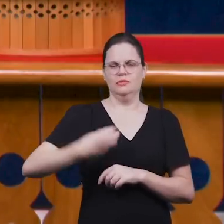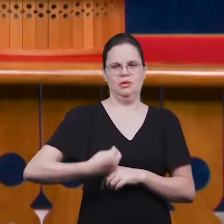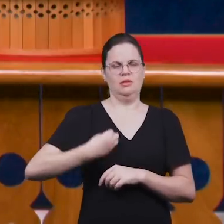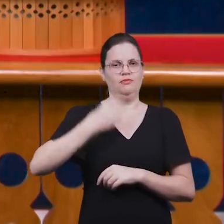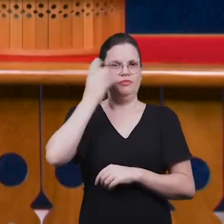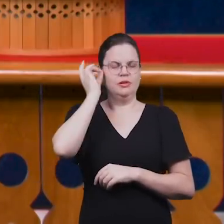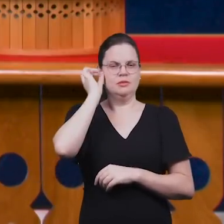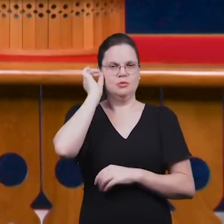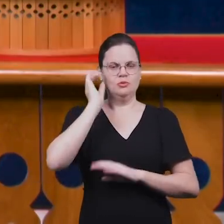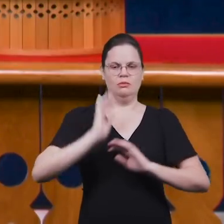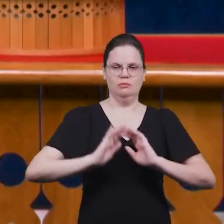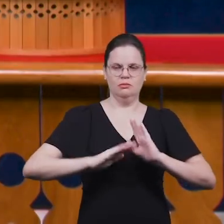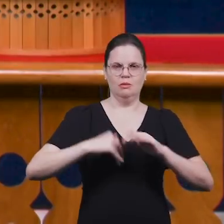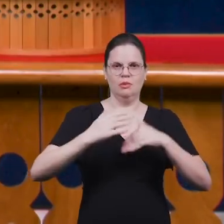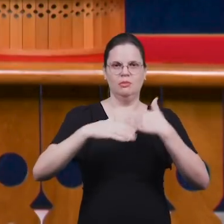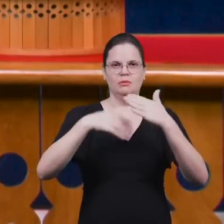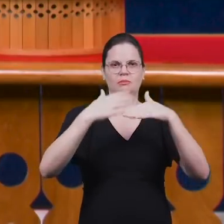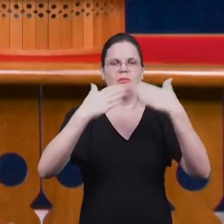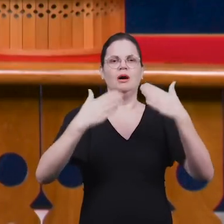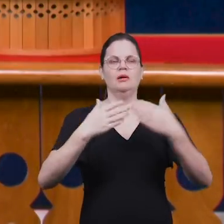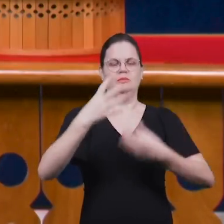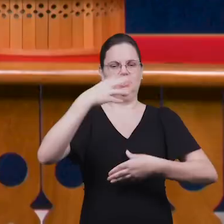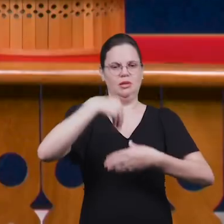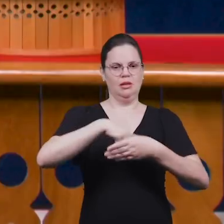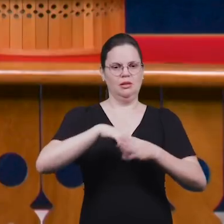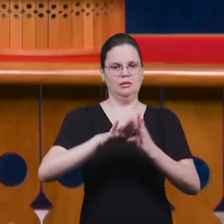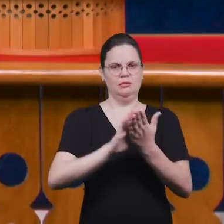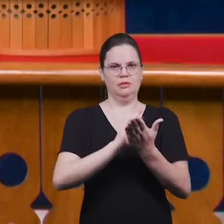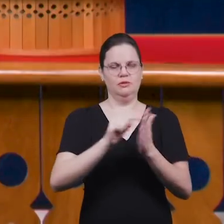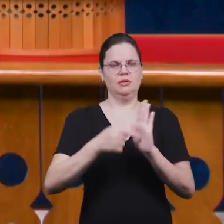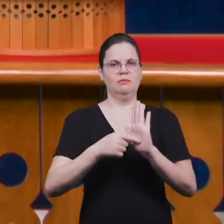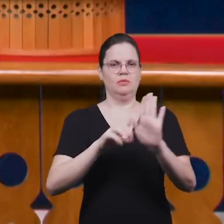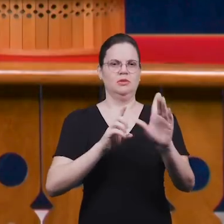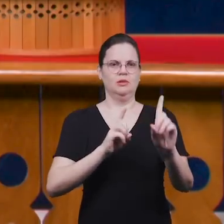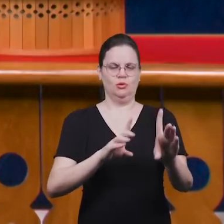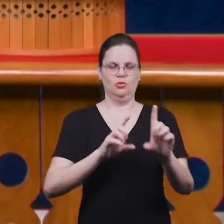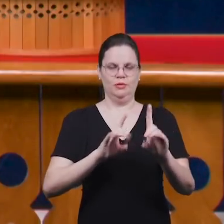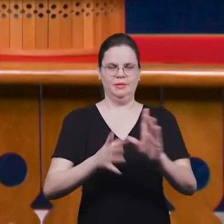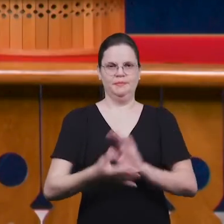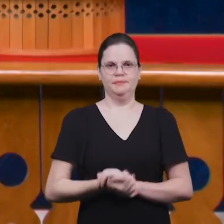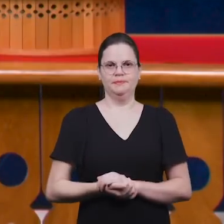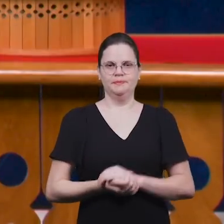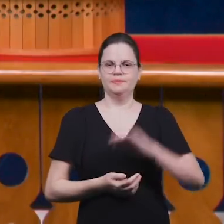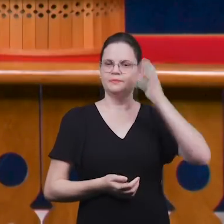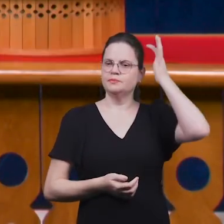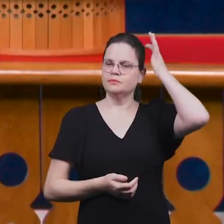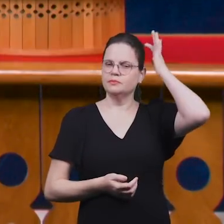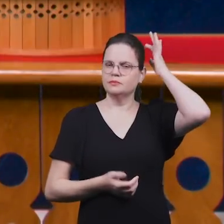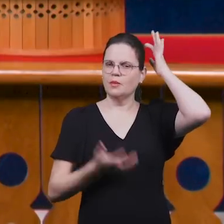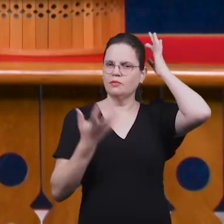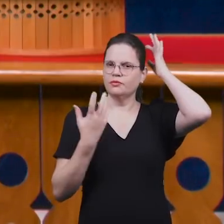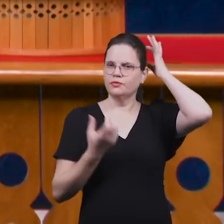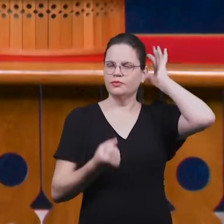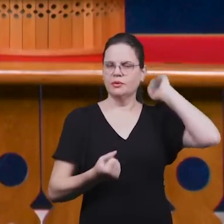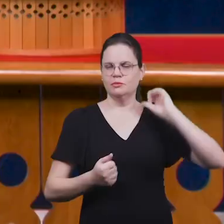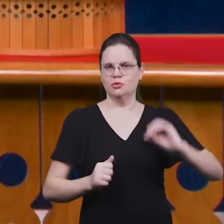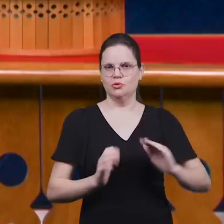edificante e uma abordagem doutrinária para o crescimento de todos. Vamos clamar ao